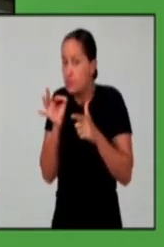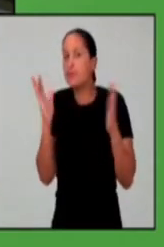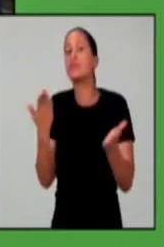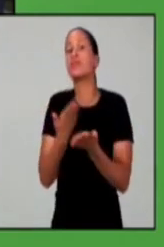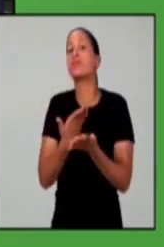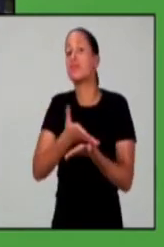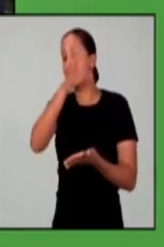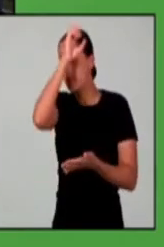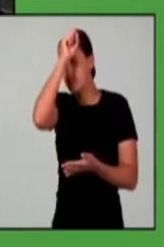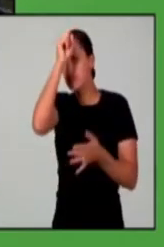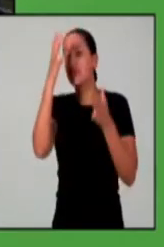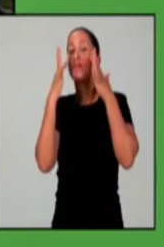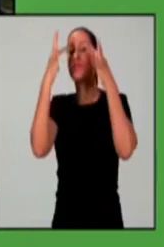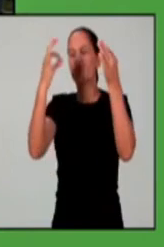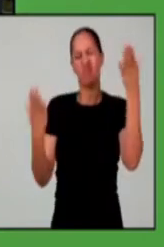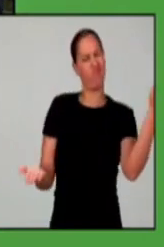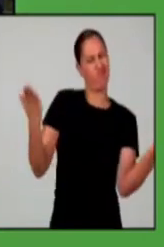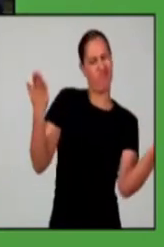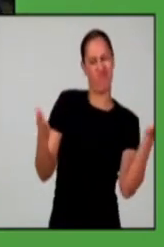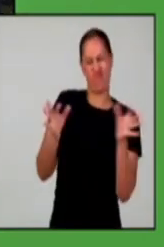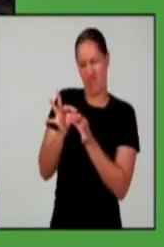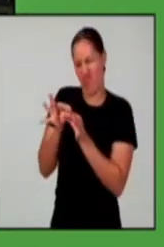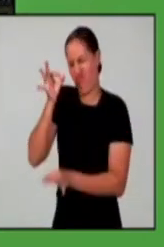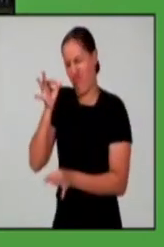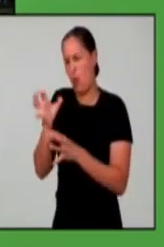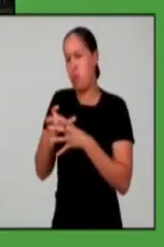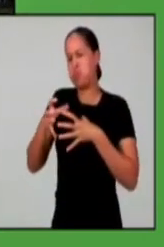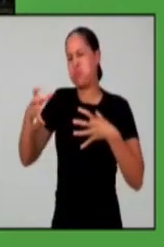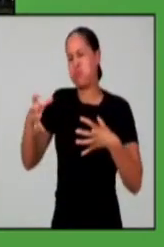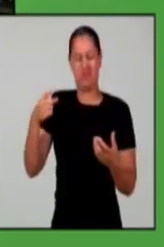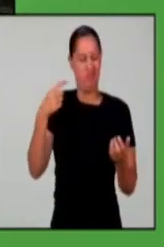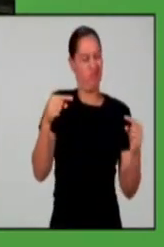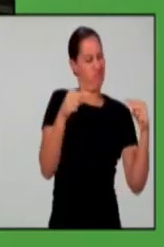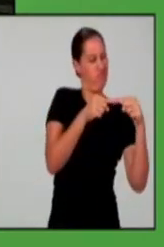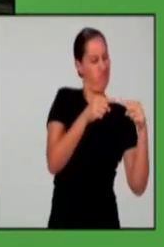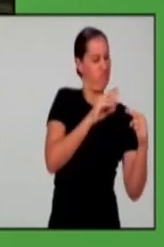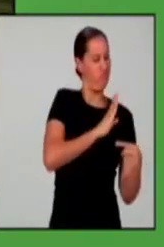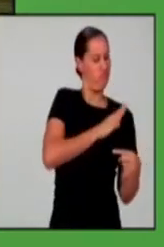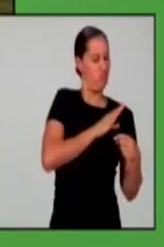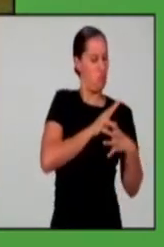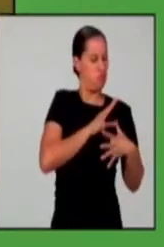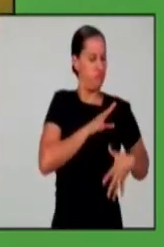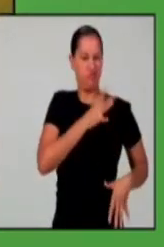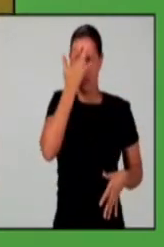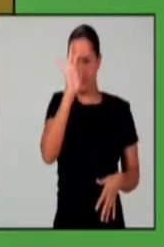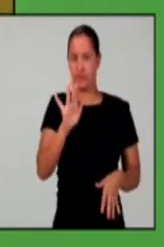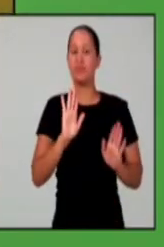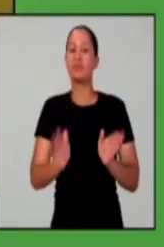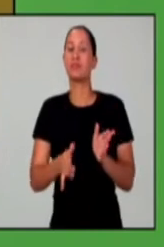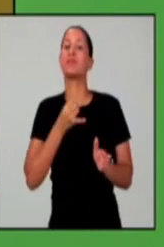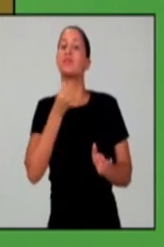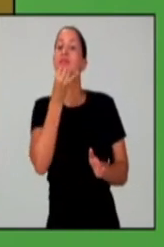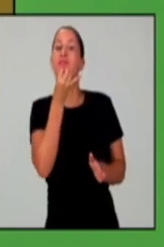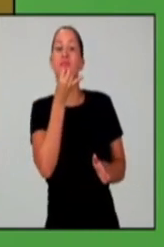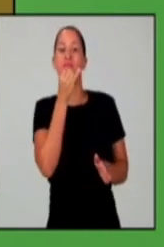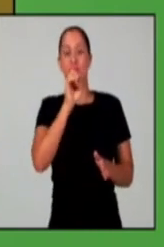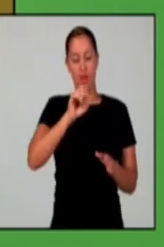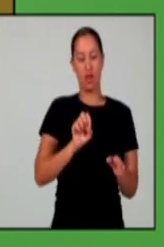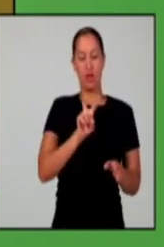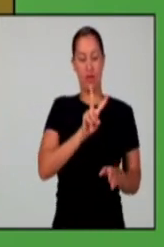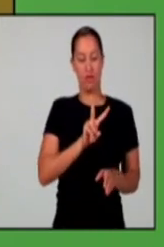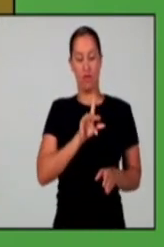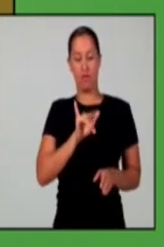fique ligado para ficar sabendo o que canudinhos e bexigas têm a ver com veias e artérias. As paredes das veias são